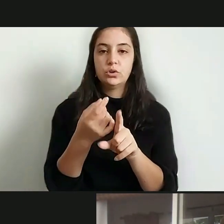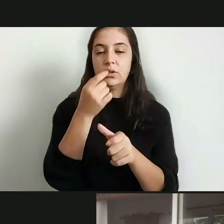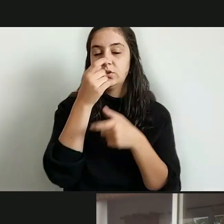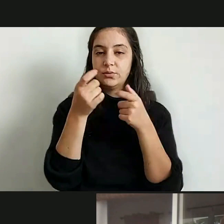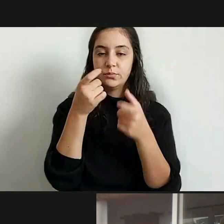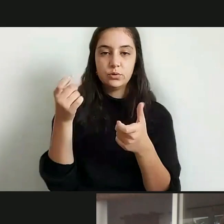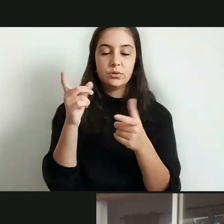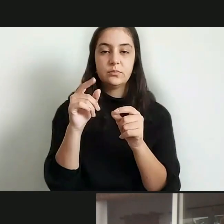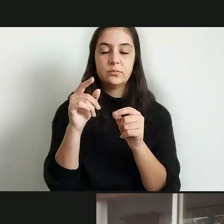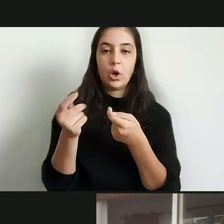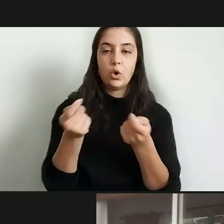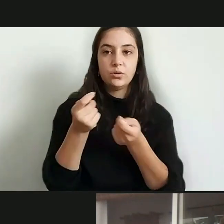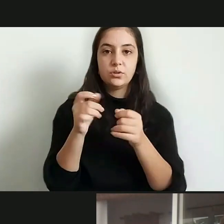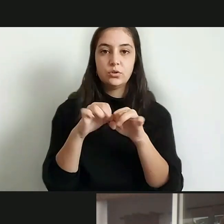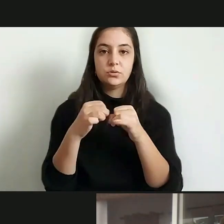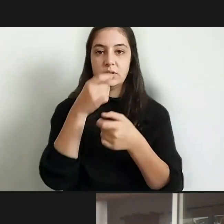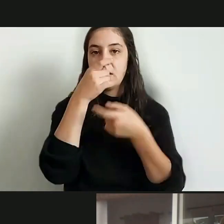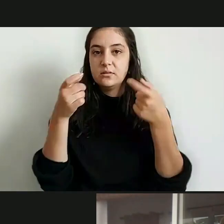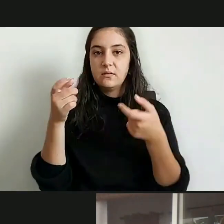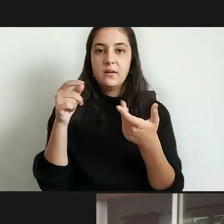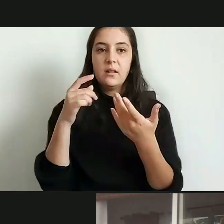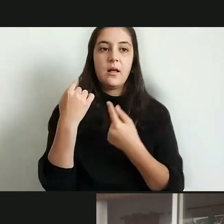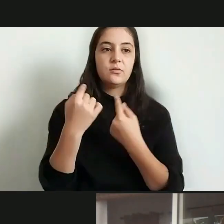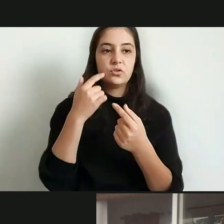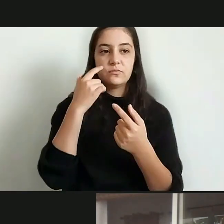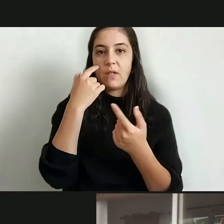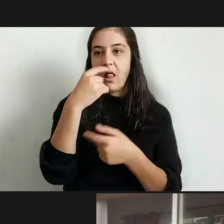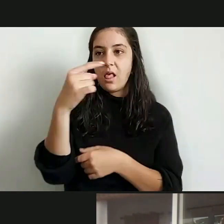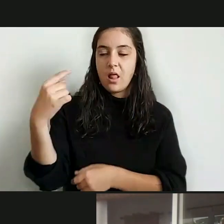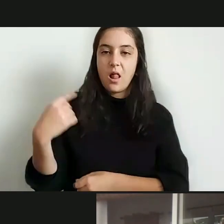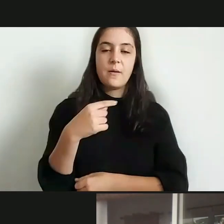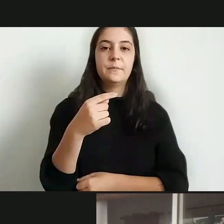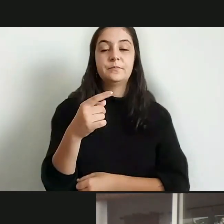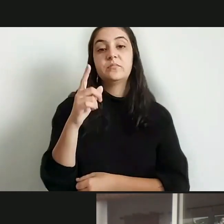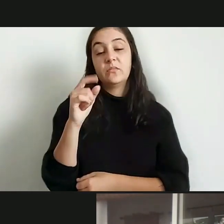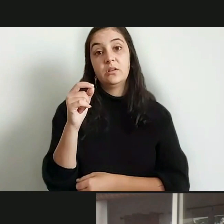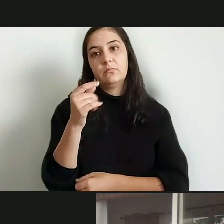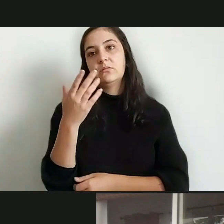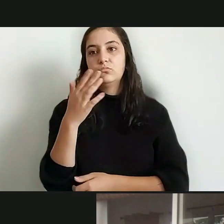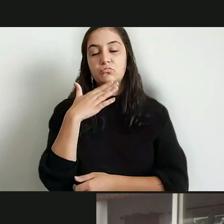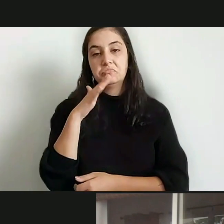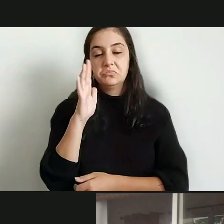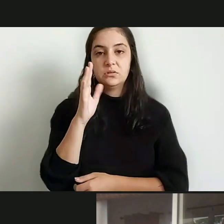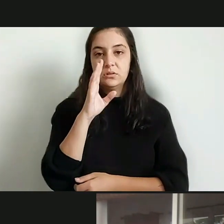e as organizações da sociedade civil encontram muitas vezes? E também, já agora, em que soluções é que